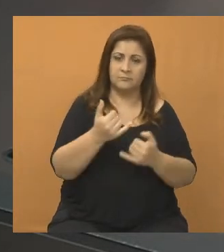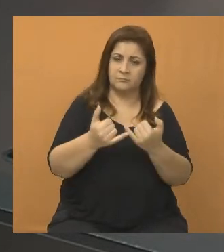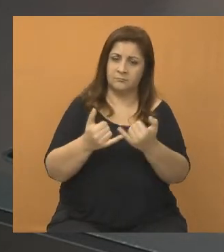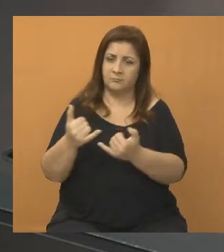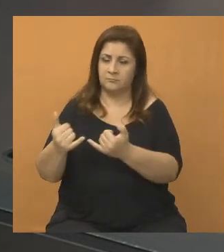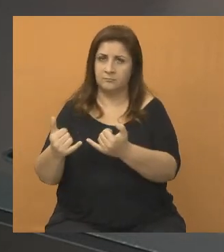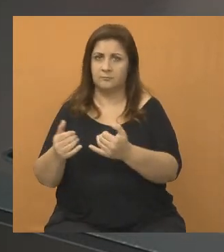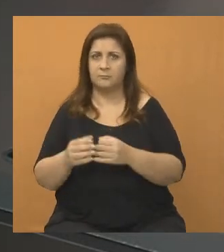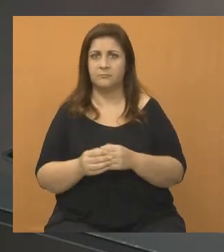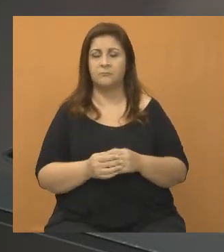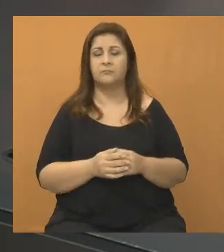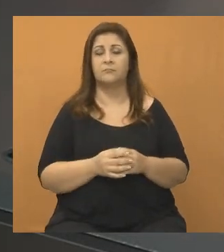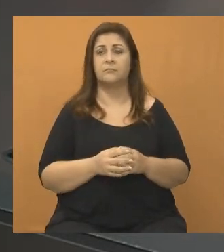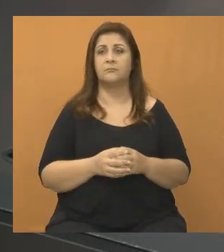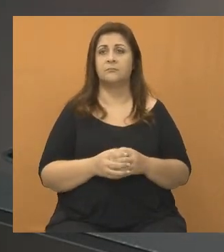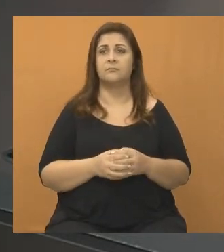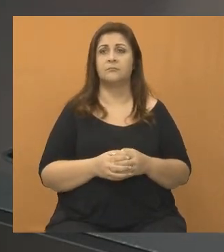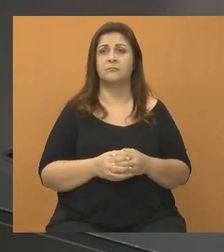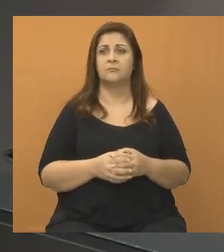Enfim, tá?